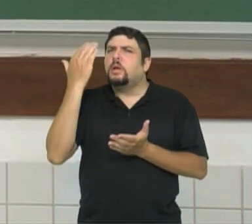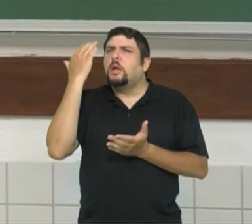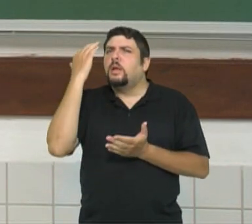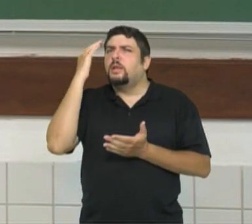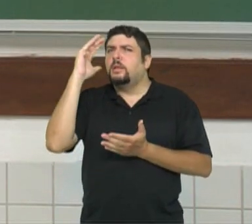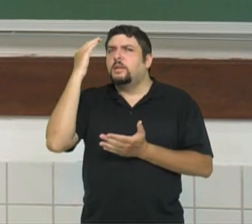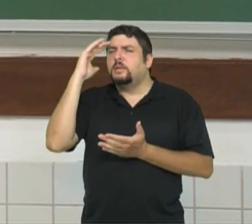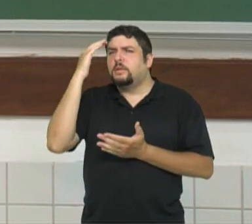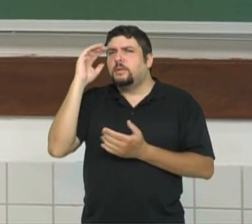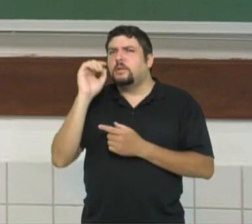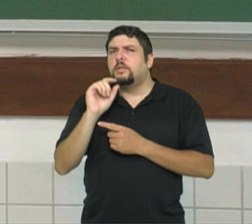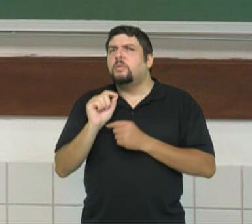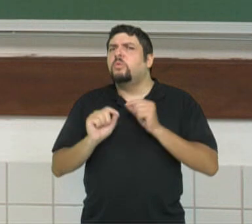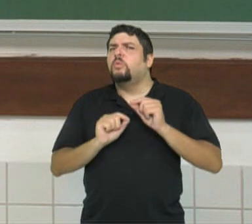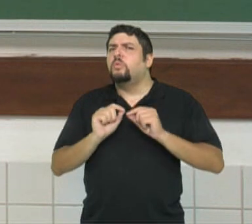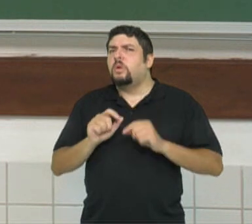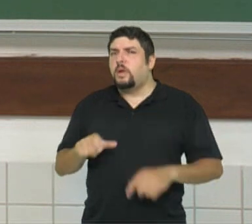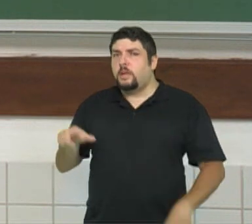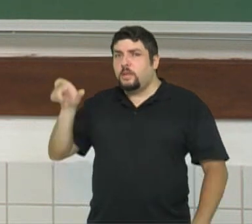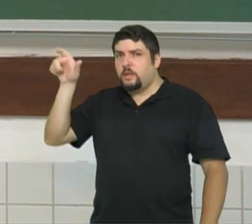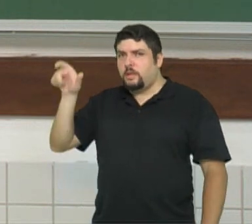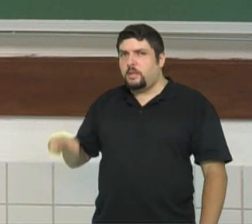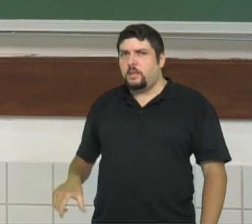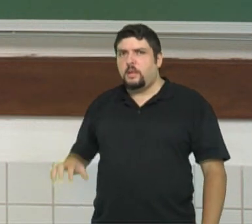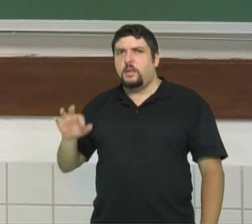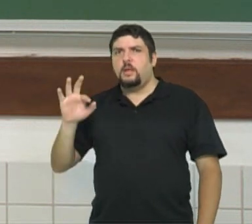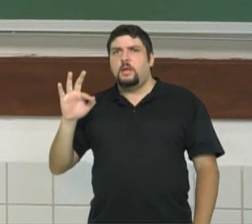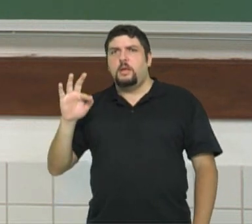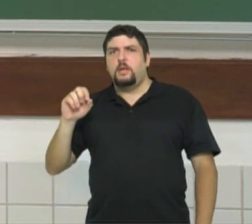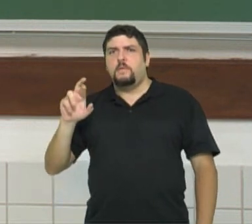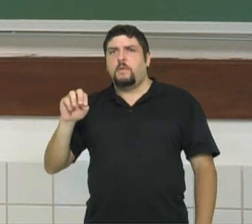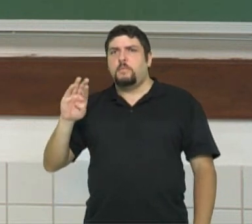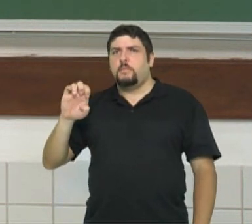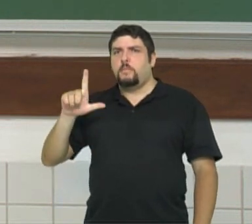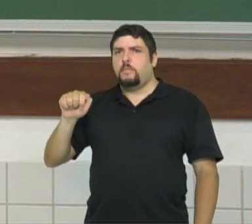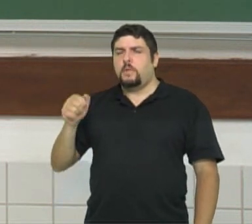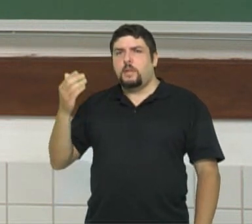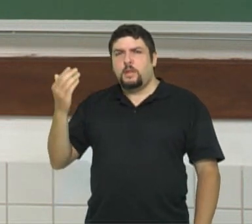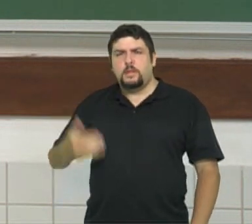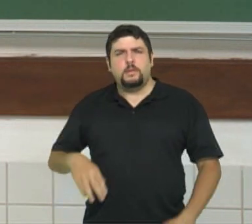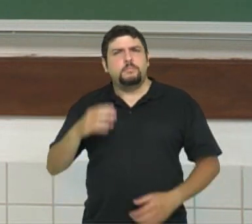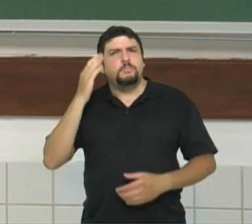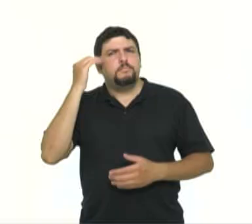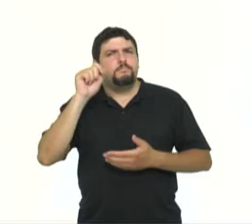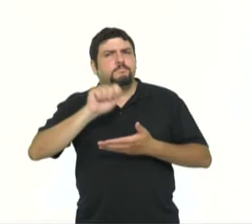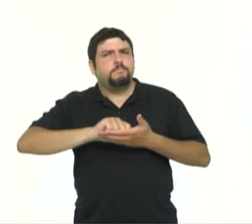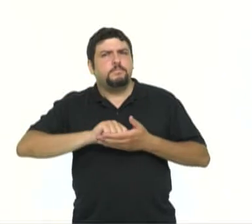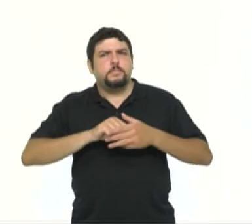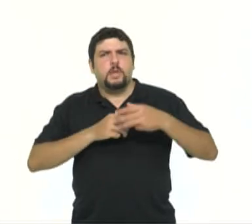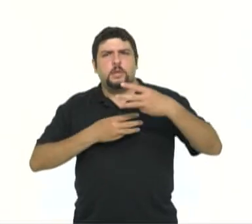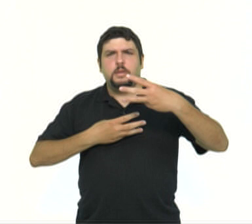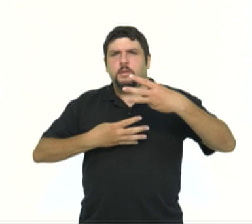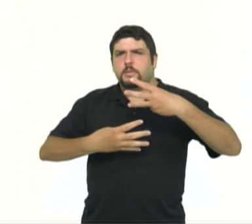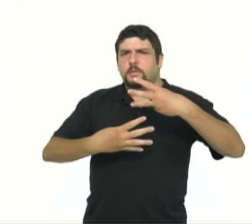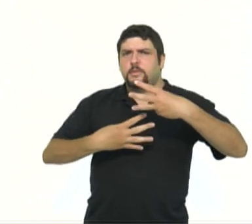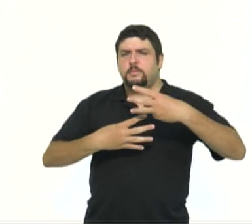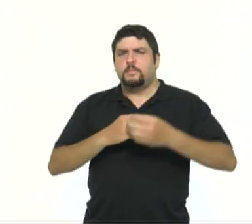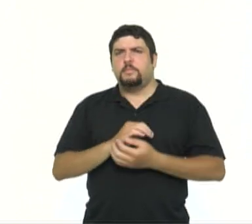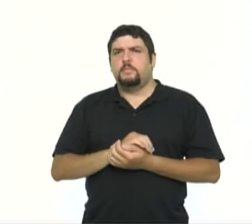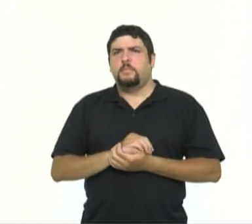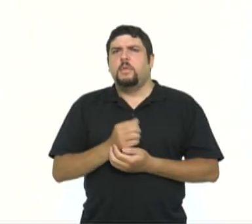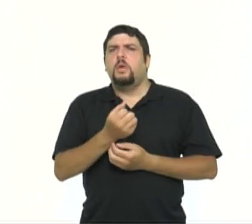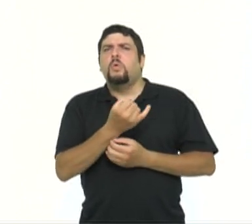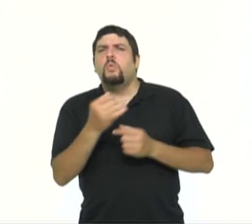da aula eu falei que a Florbela Espanca era uma exímia sonetista. Olha lá então. Quantos versos